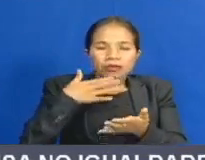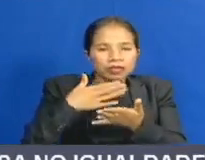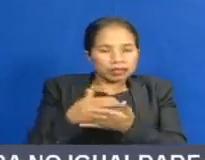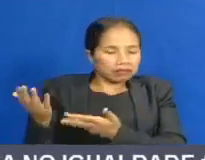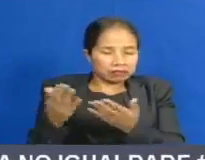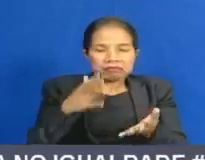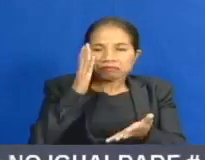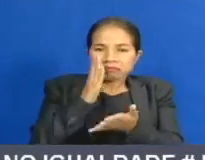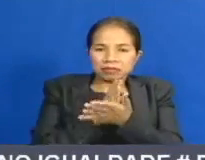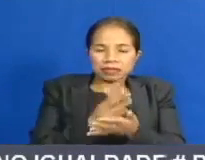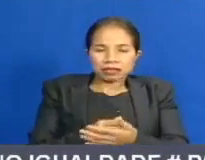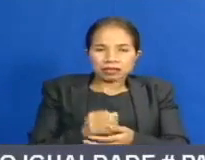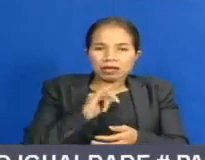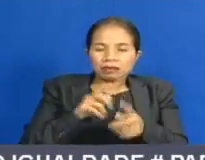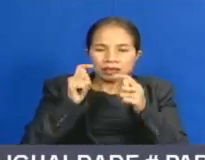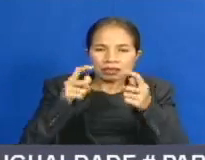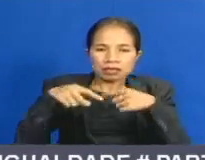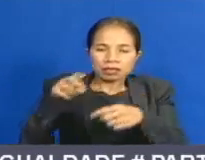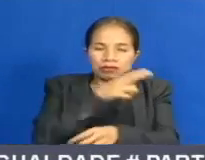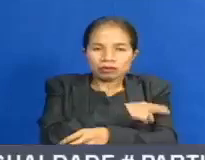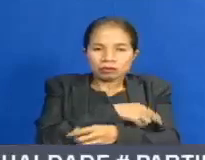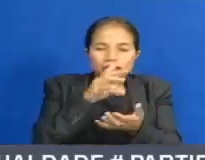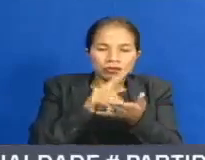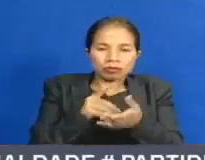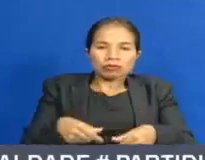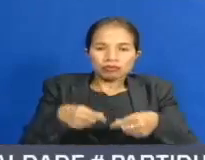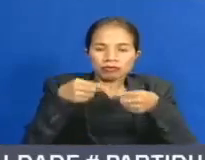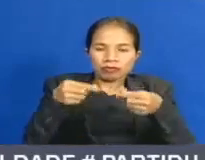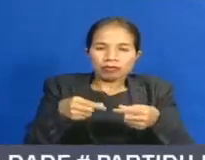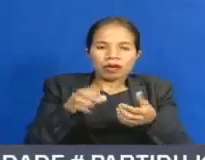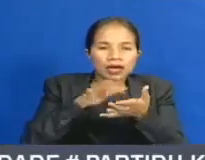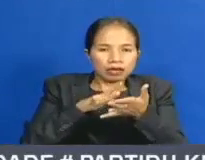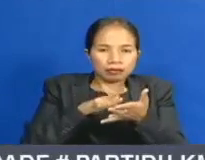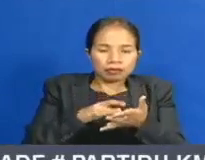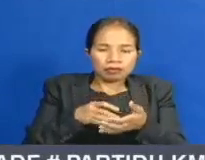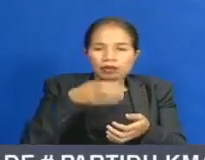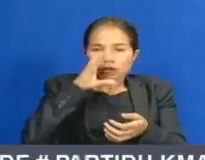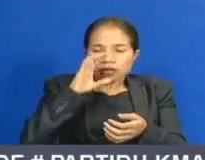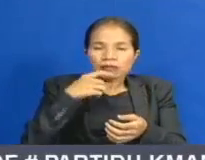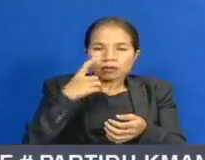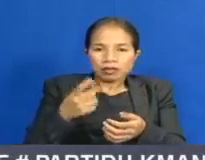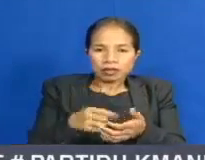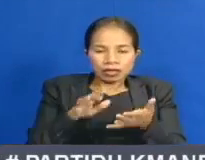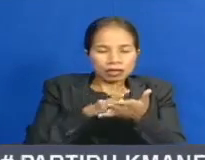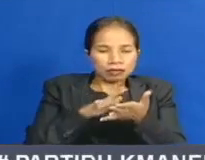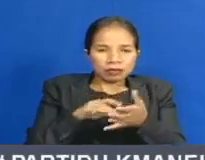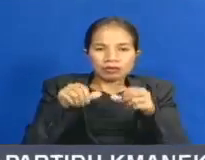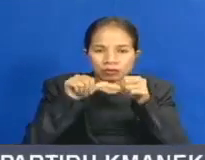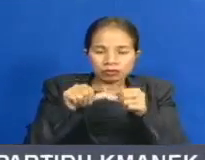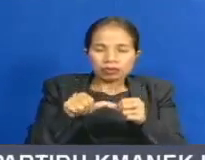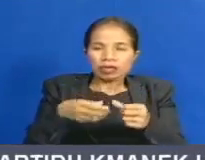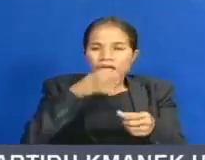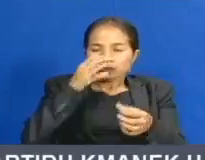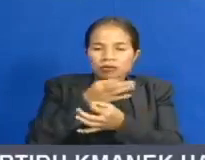Apa kesulut di hospital, dokter fo ai moro antibiotik, mah hau hemo sira dia ai moro kene. Tapi continue hemo tuh hutu